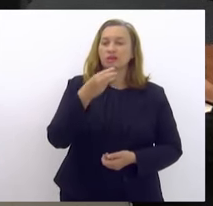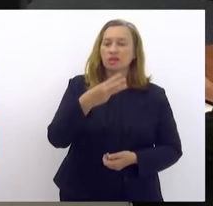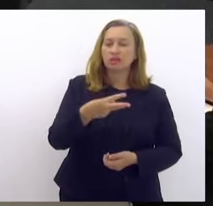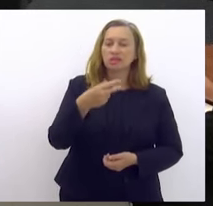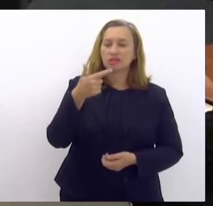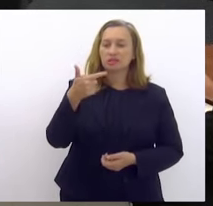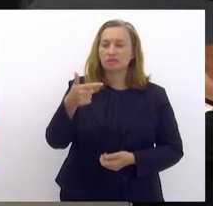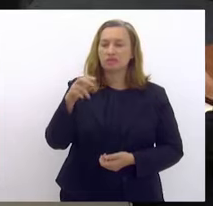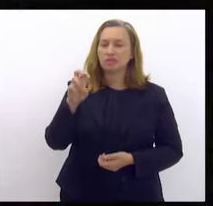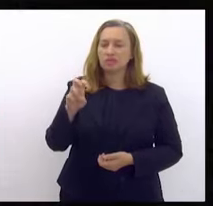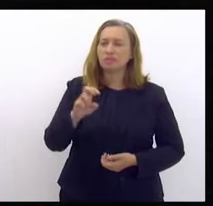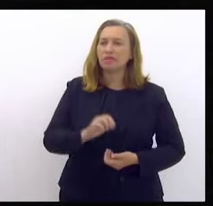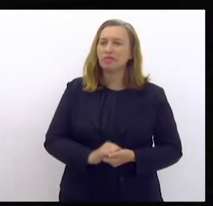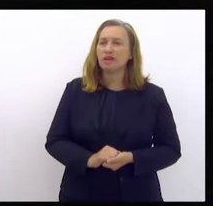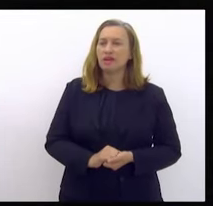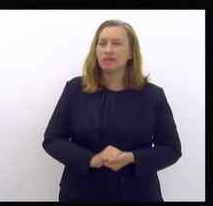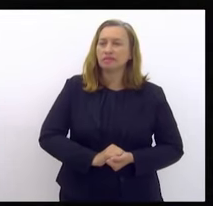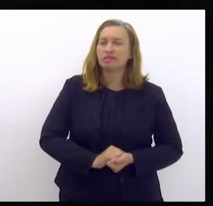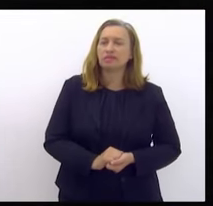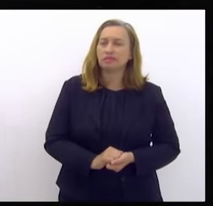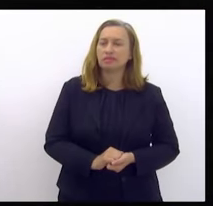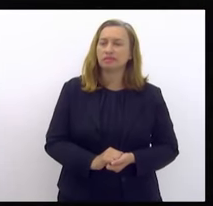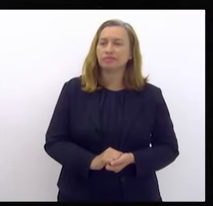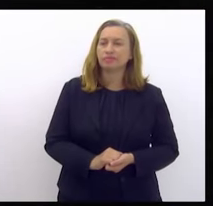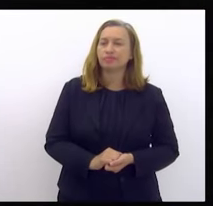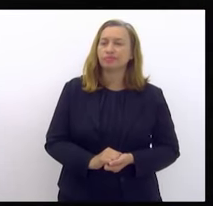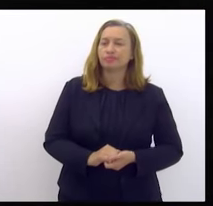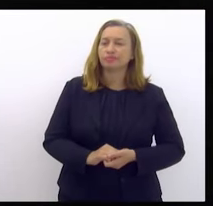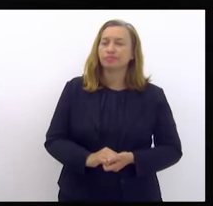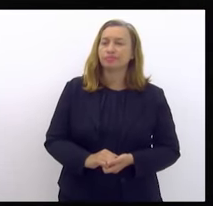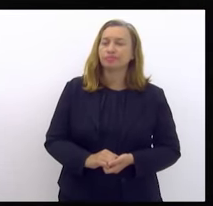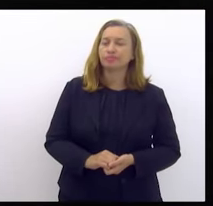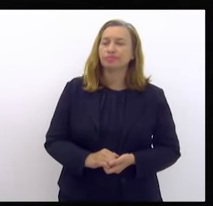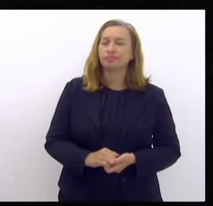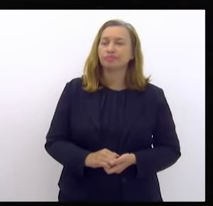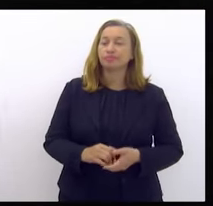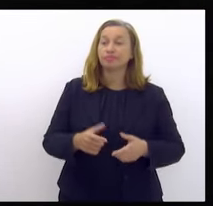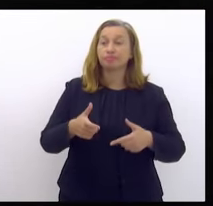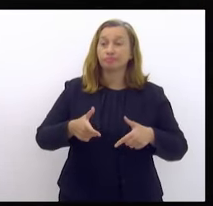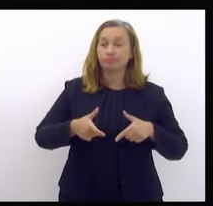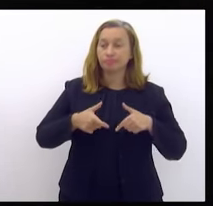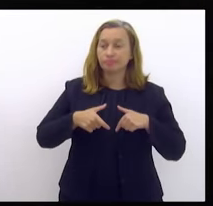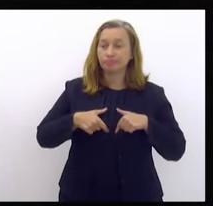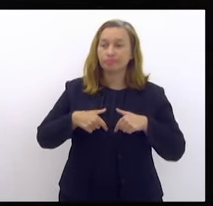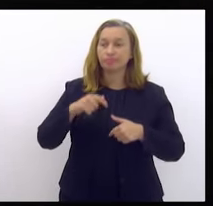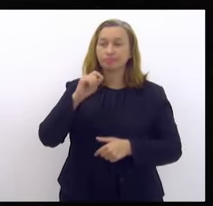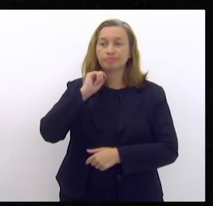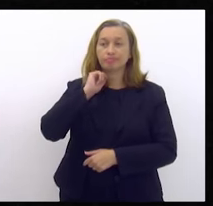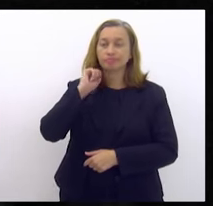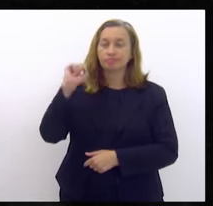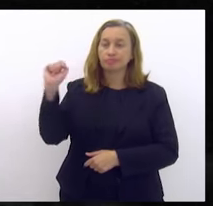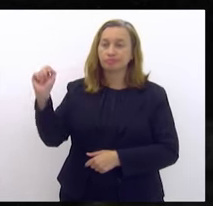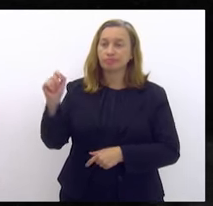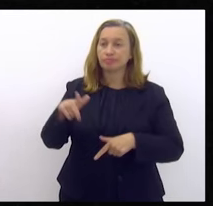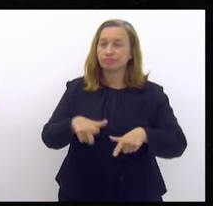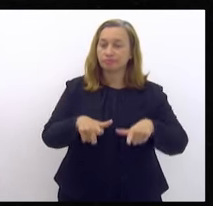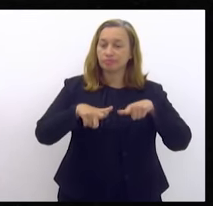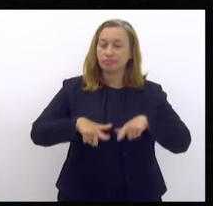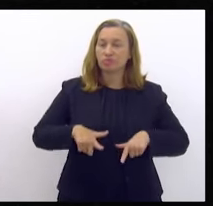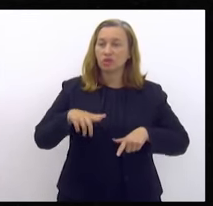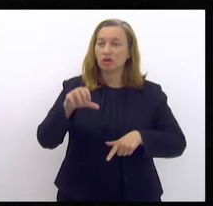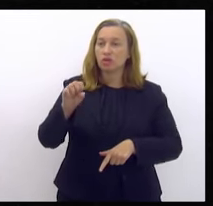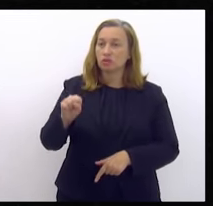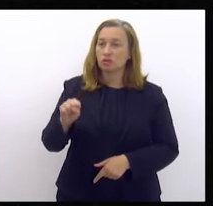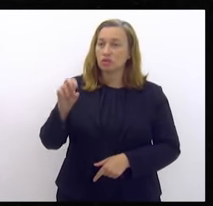325 concede medalha Tiradentes e o respectivo diploma a Sueli